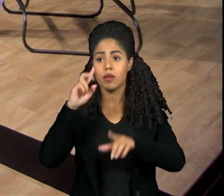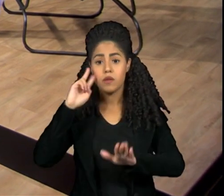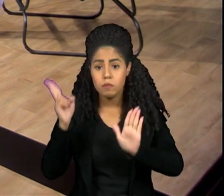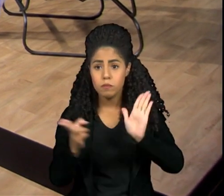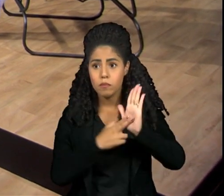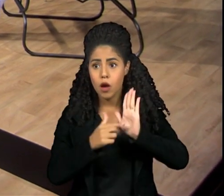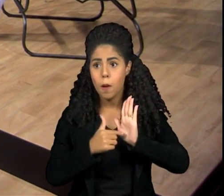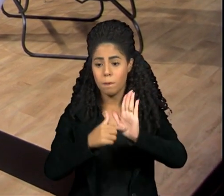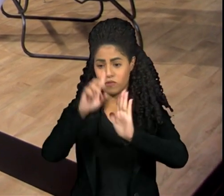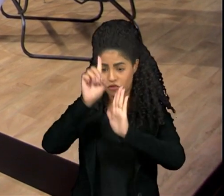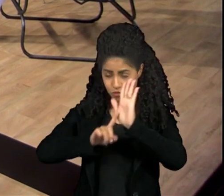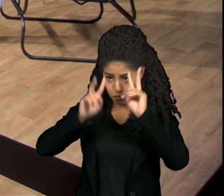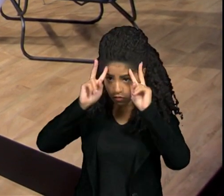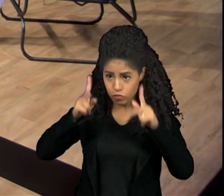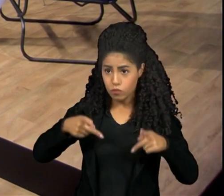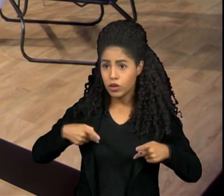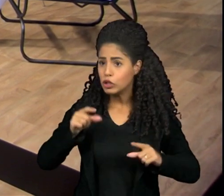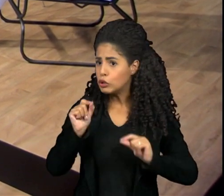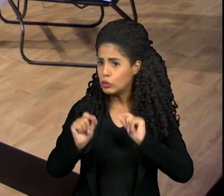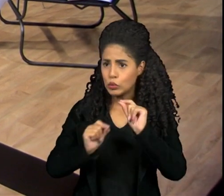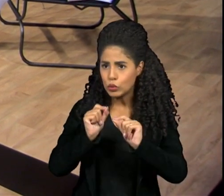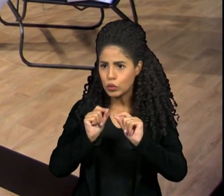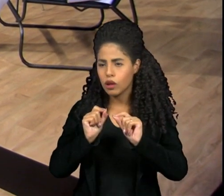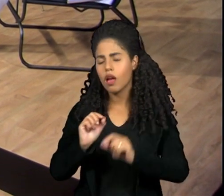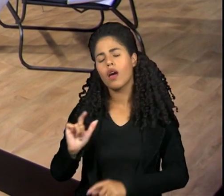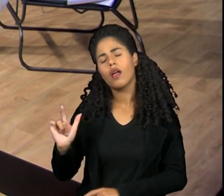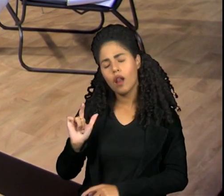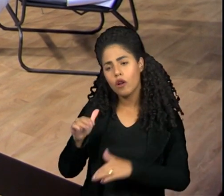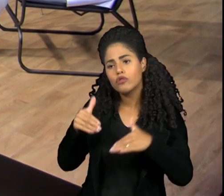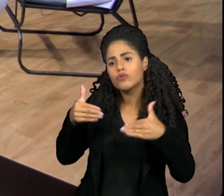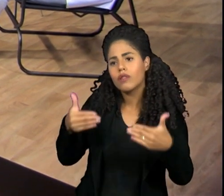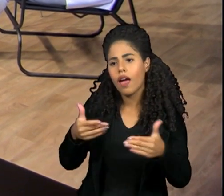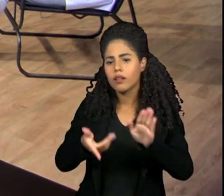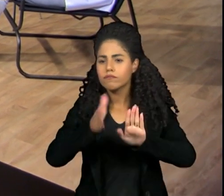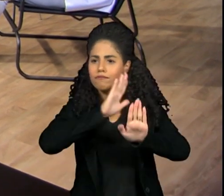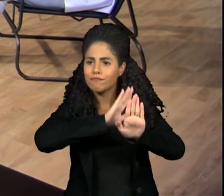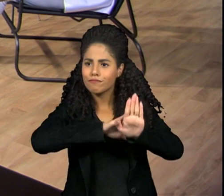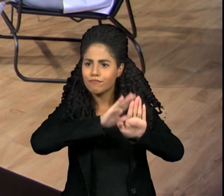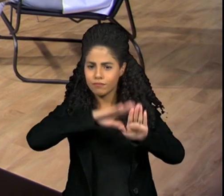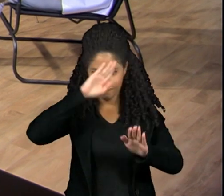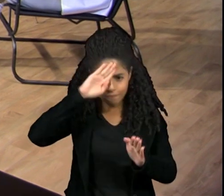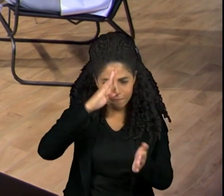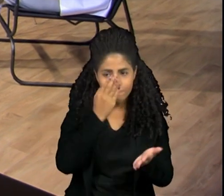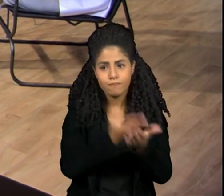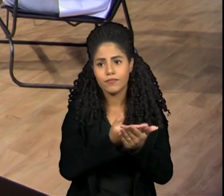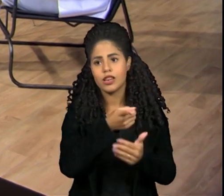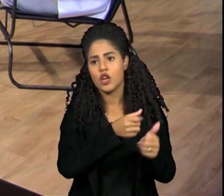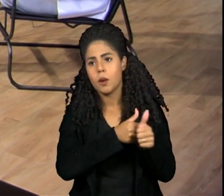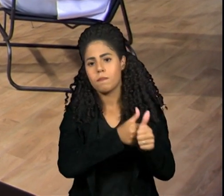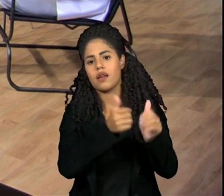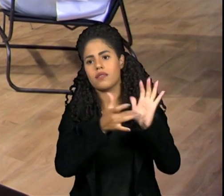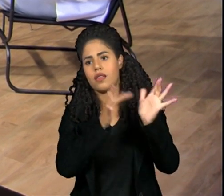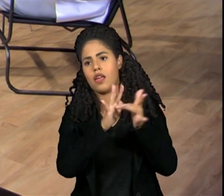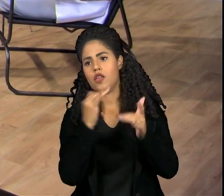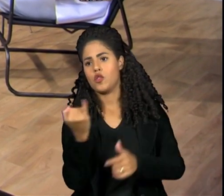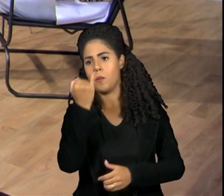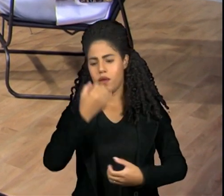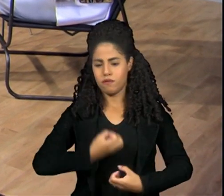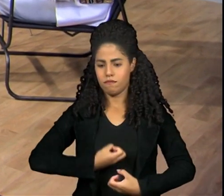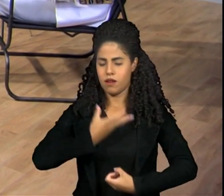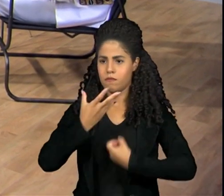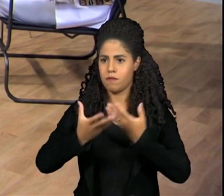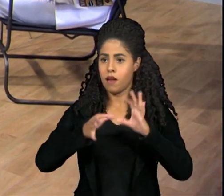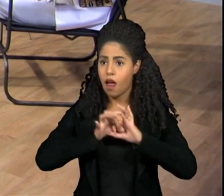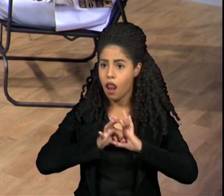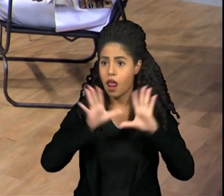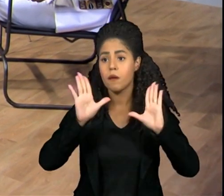histórica dos direitos humanos, é lógico que o proselitismo vai se afirmar como o núcleo essencial da liberdade